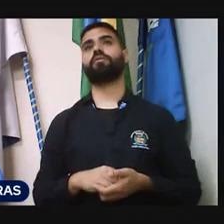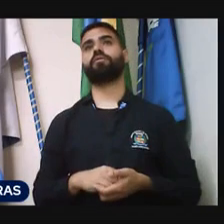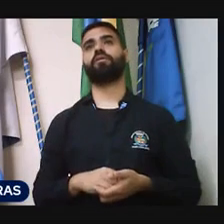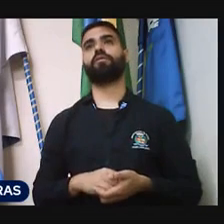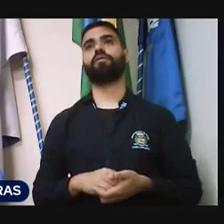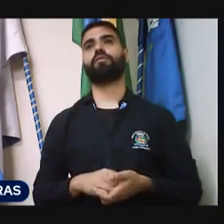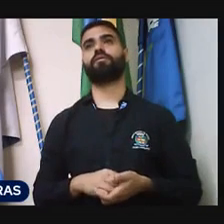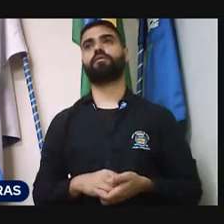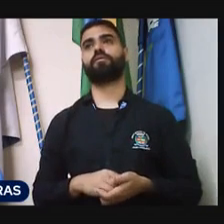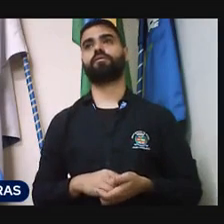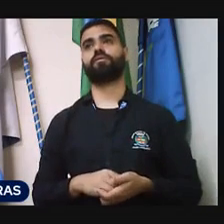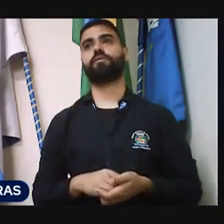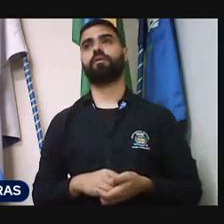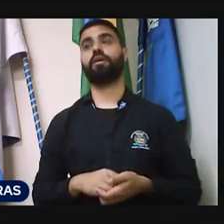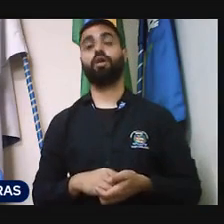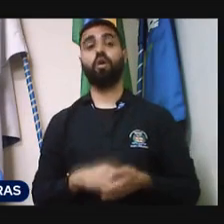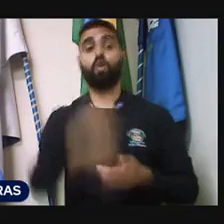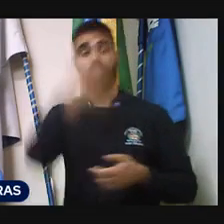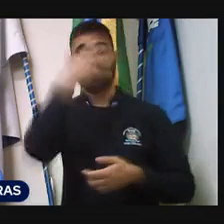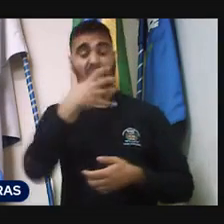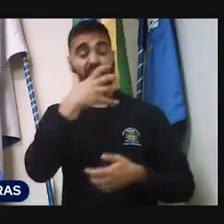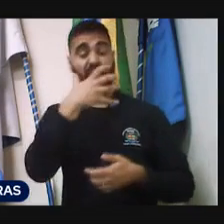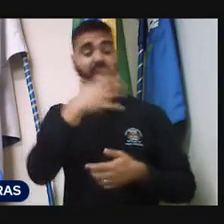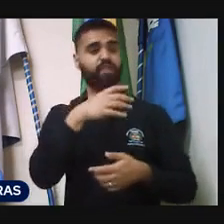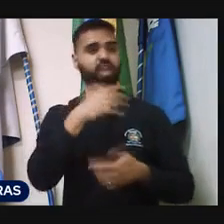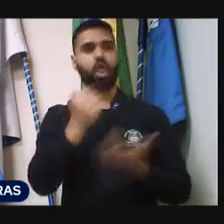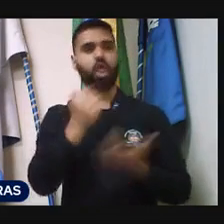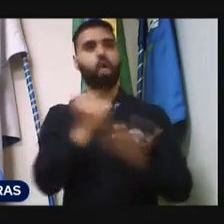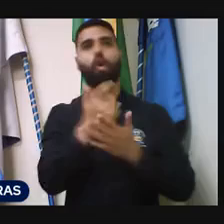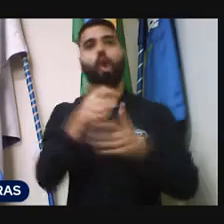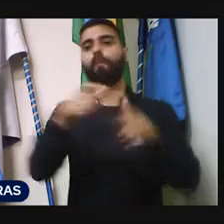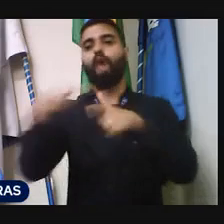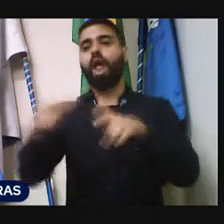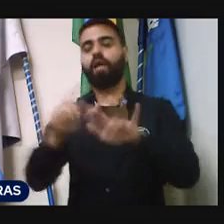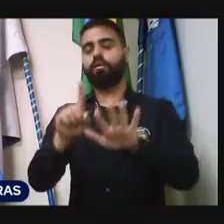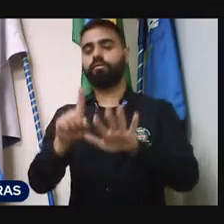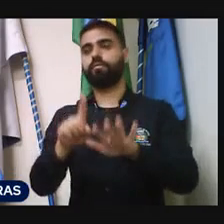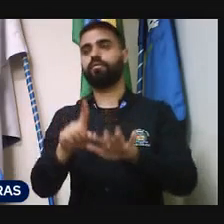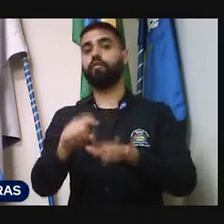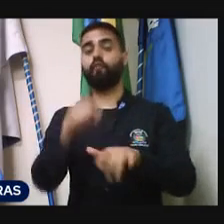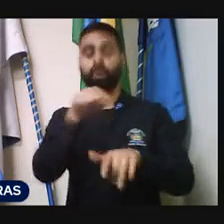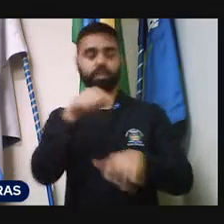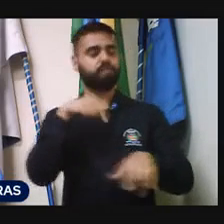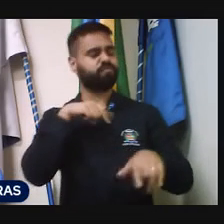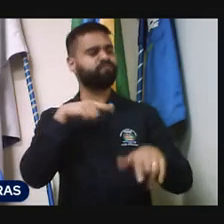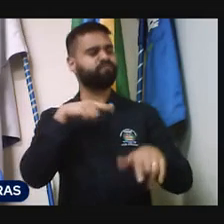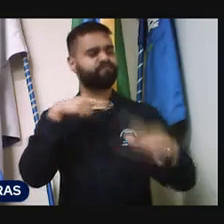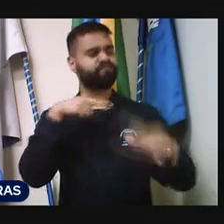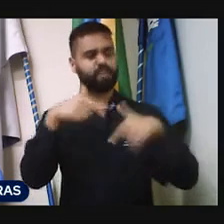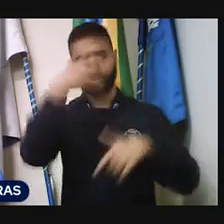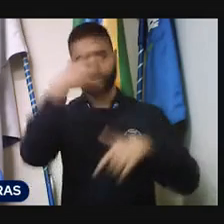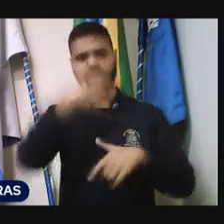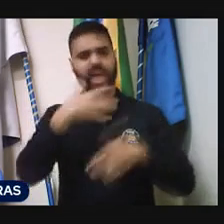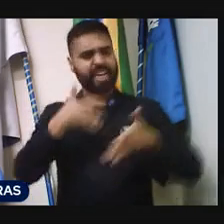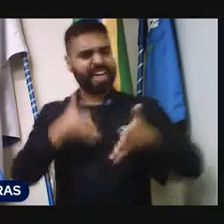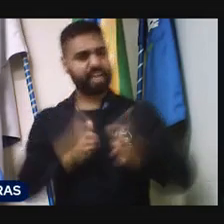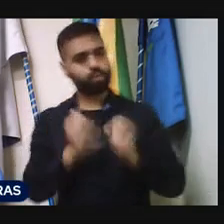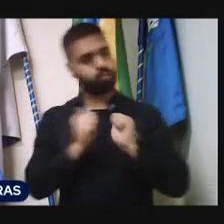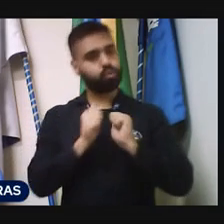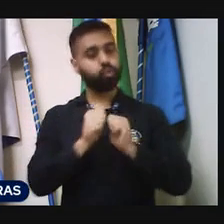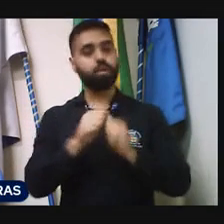seriedade de vocês não é comprado em Boutique nem no mercado a seriedade de vocês nasceu com vocês